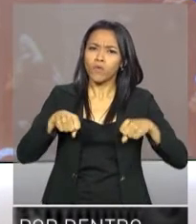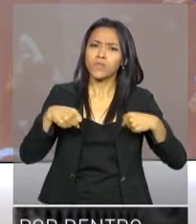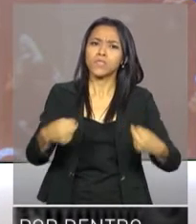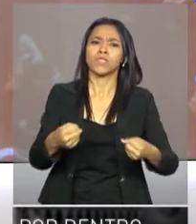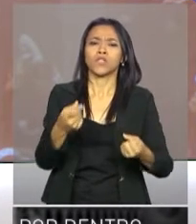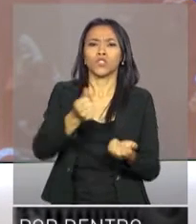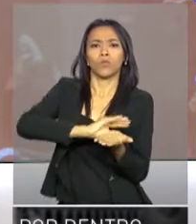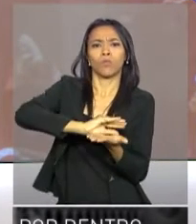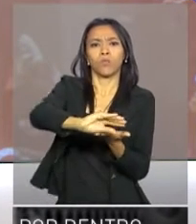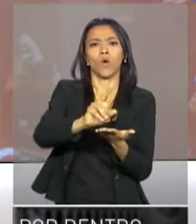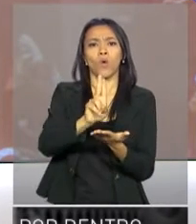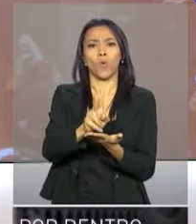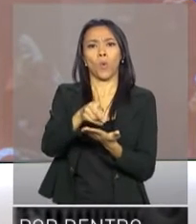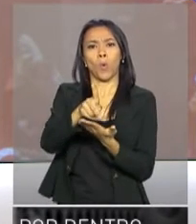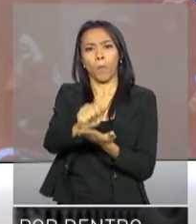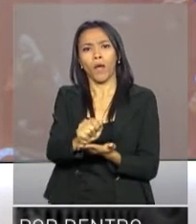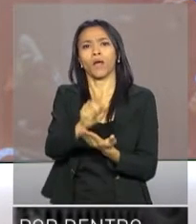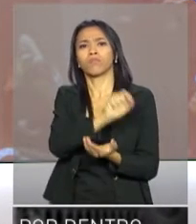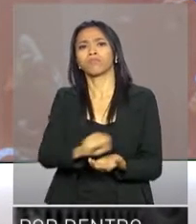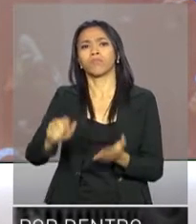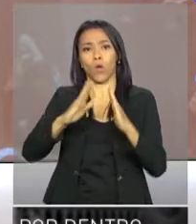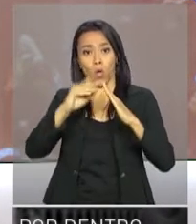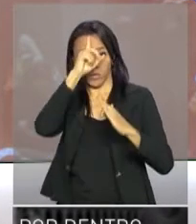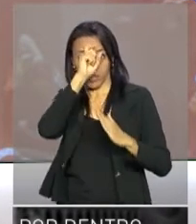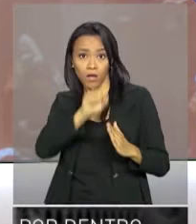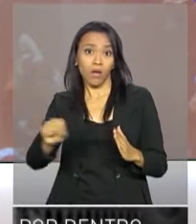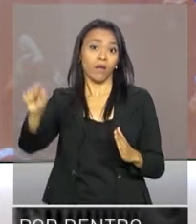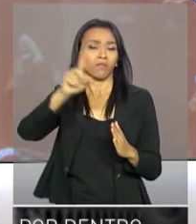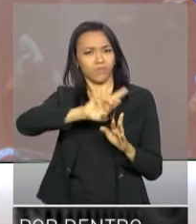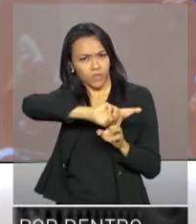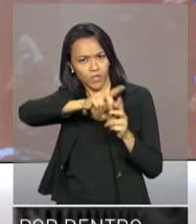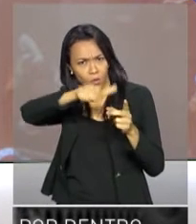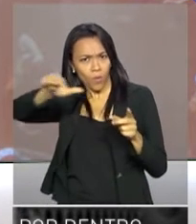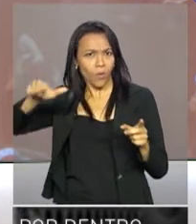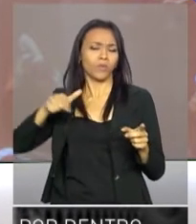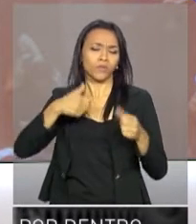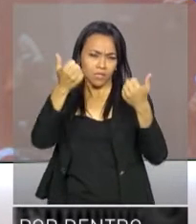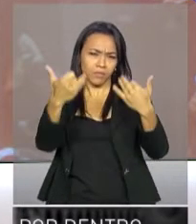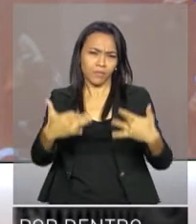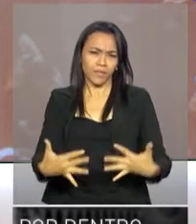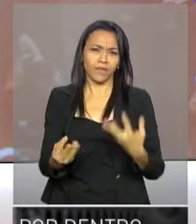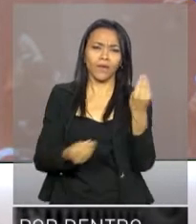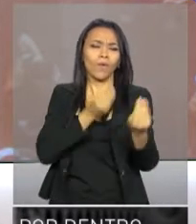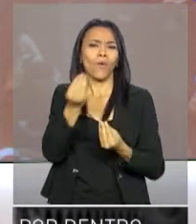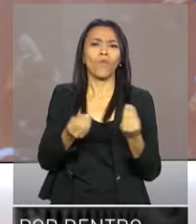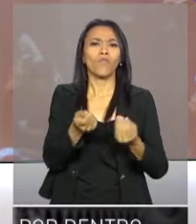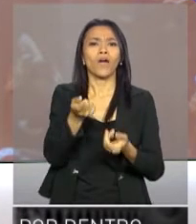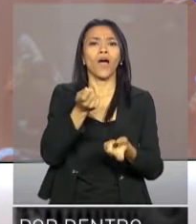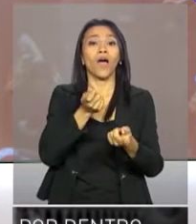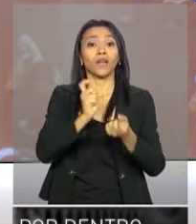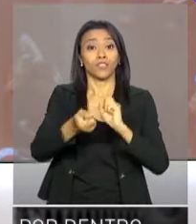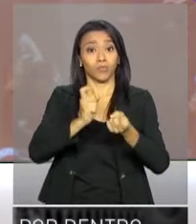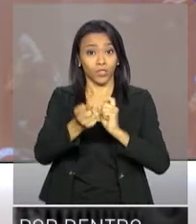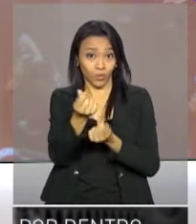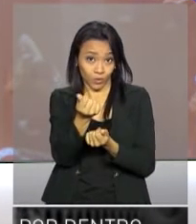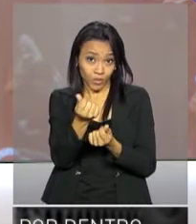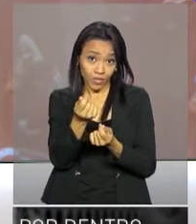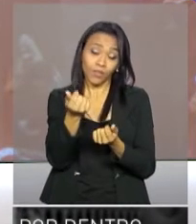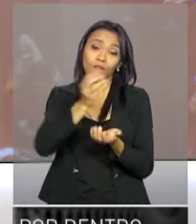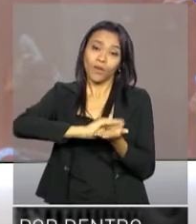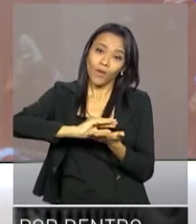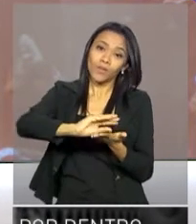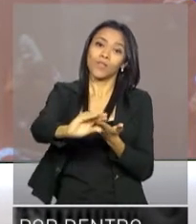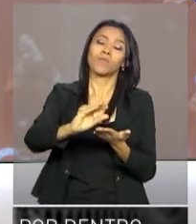recursos para UPAs e Santas Casas. O ministro Ricardo Barros fala sobre a gestão do dinheiro e o orçamento para a saúde